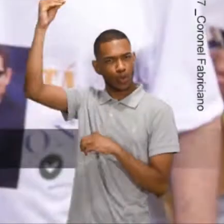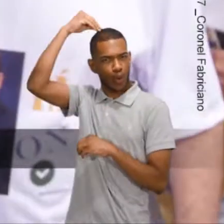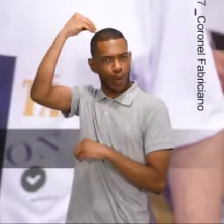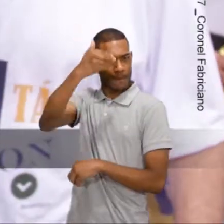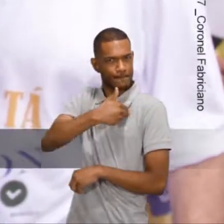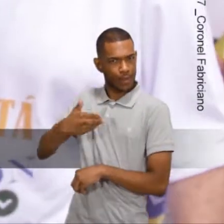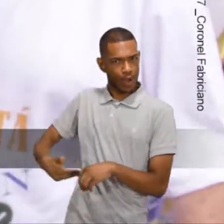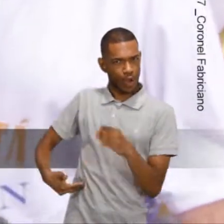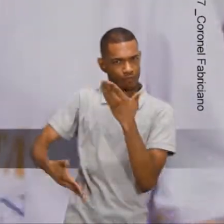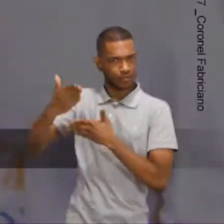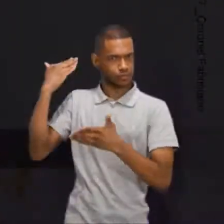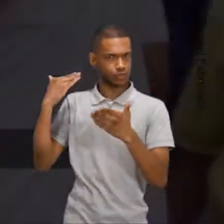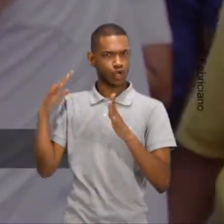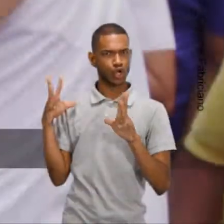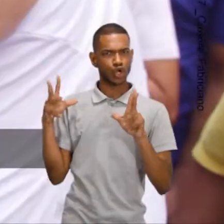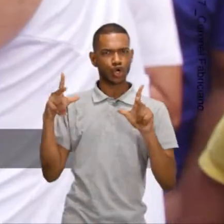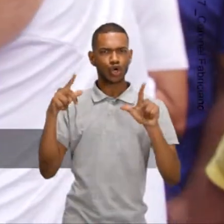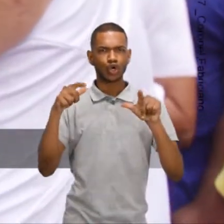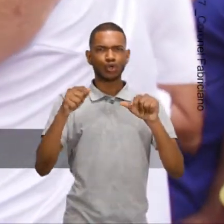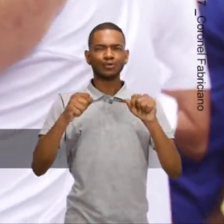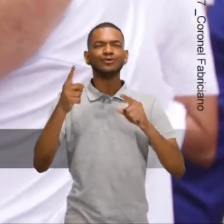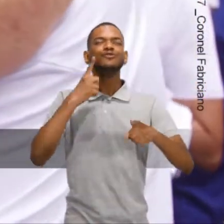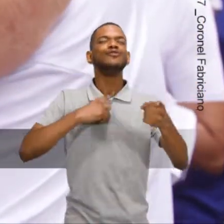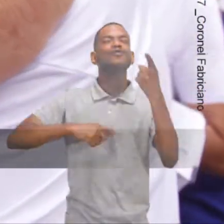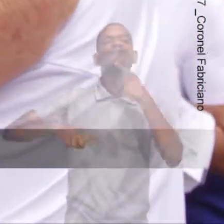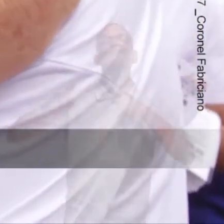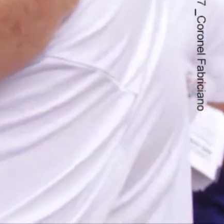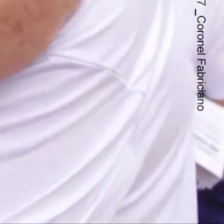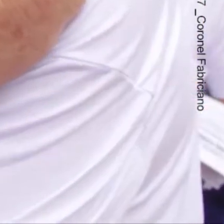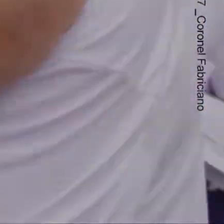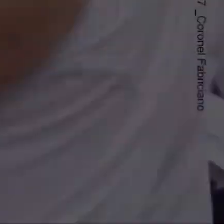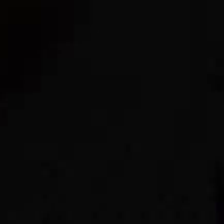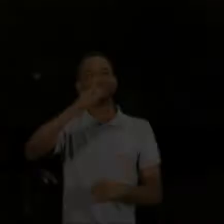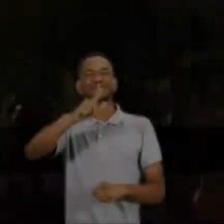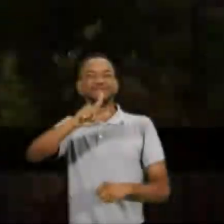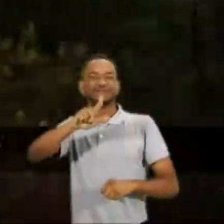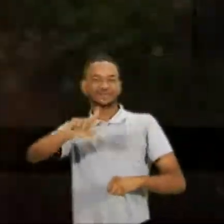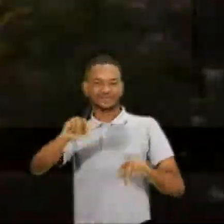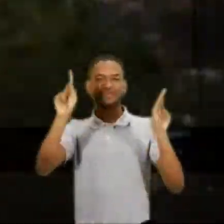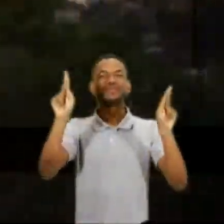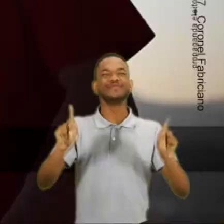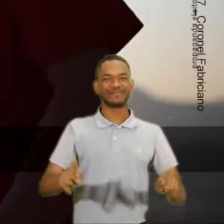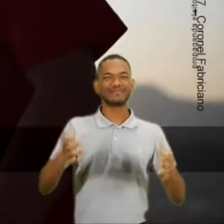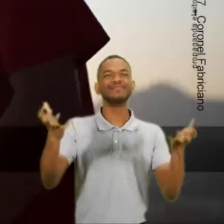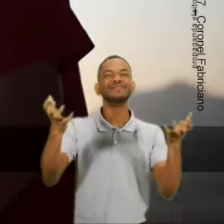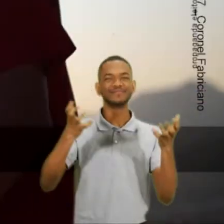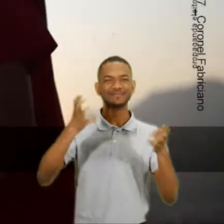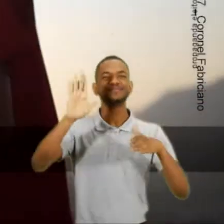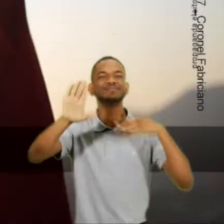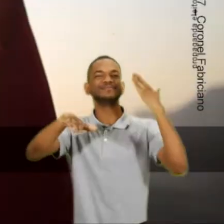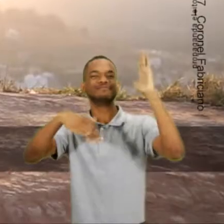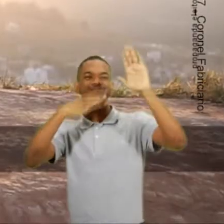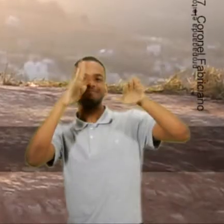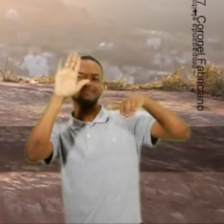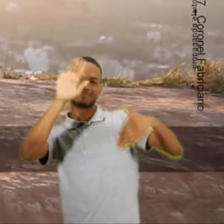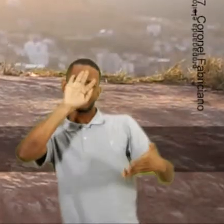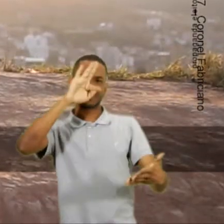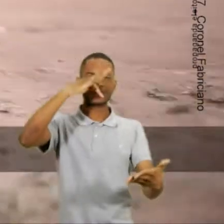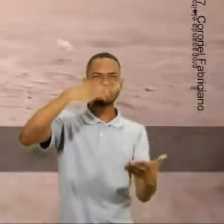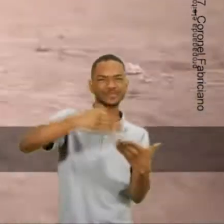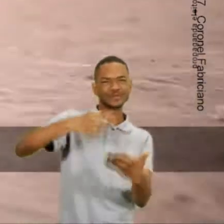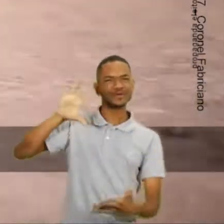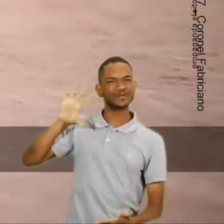querem olhar para frente e votar com alegria. Fabriciano quer ele de novo. O nosso povo